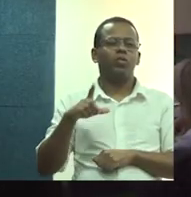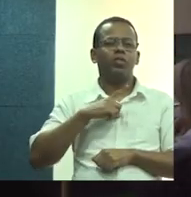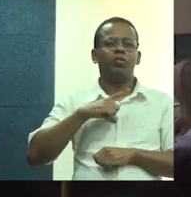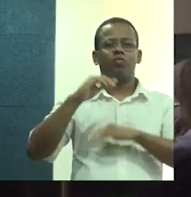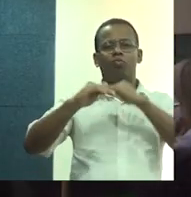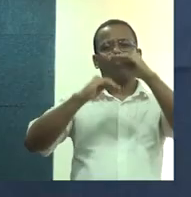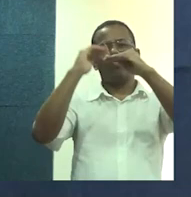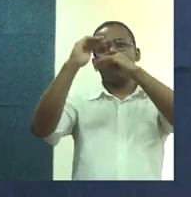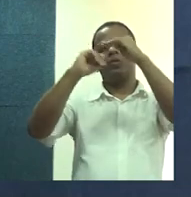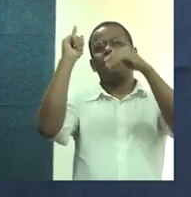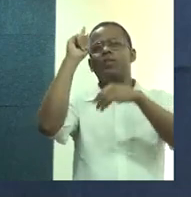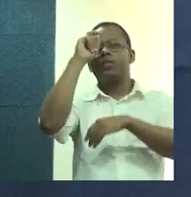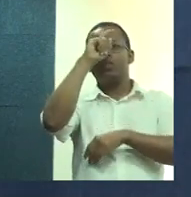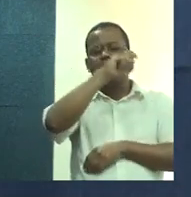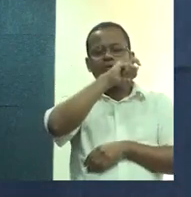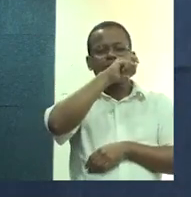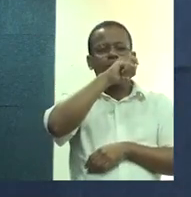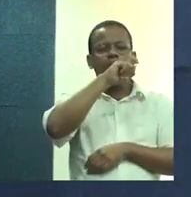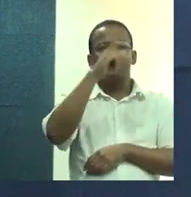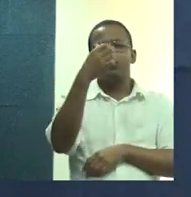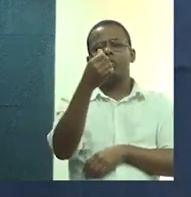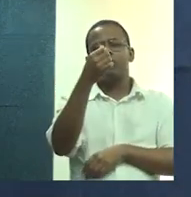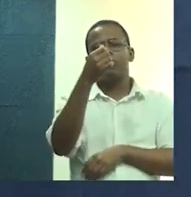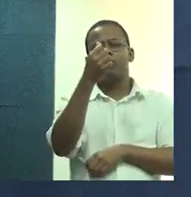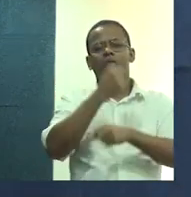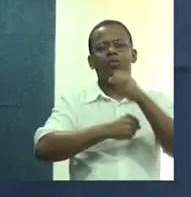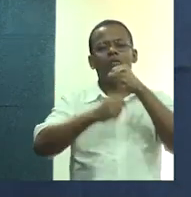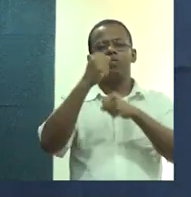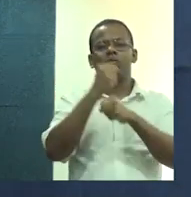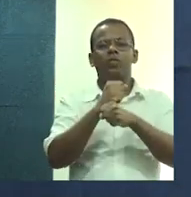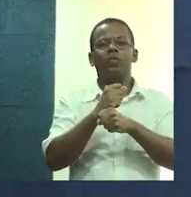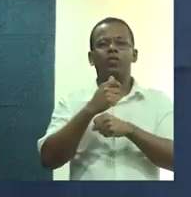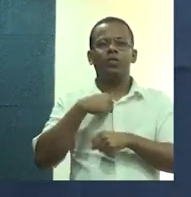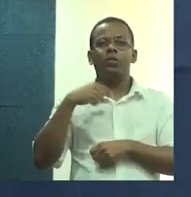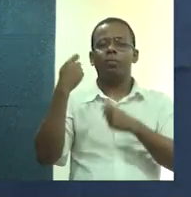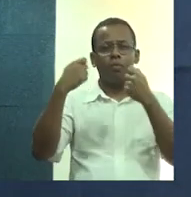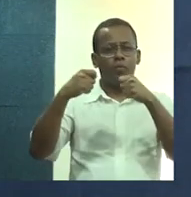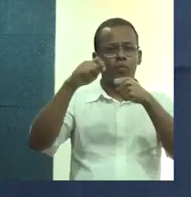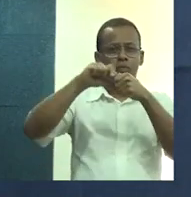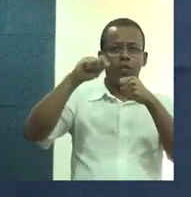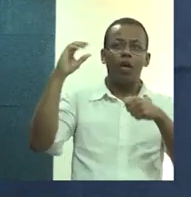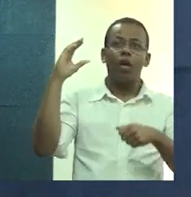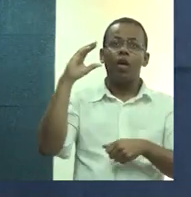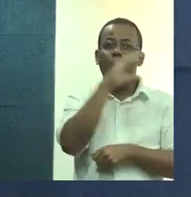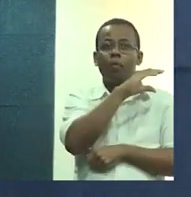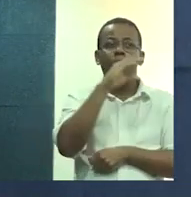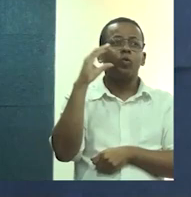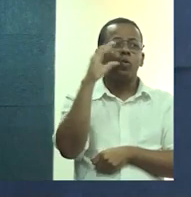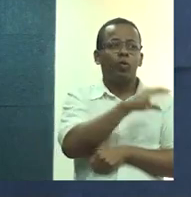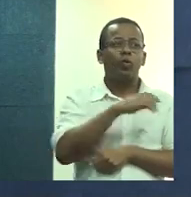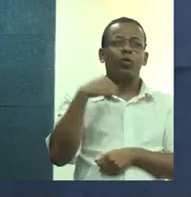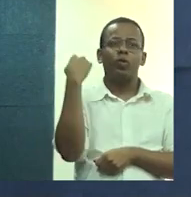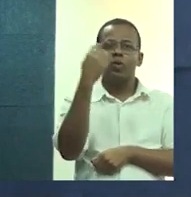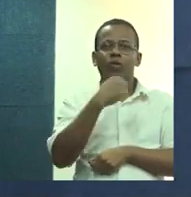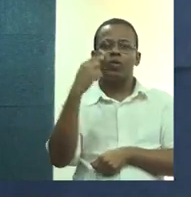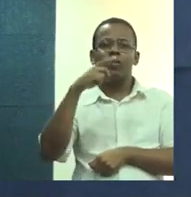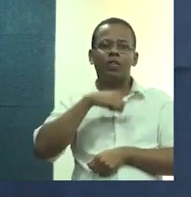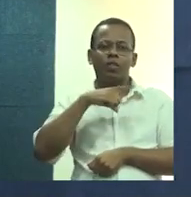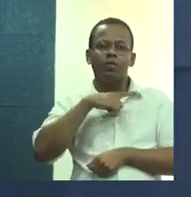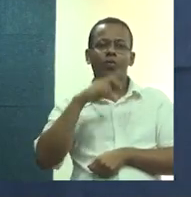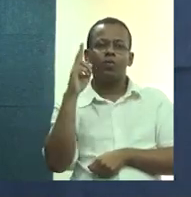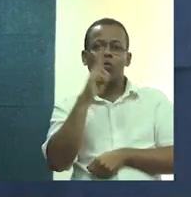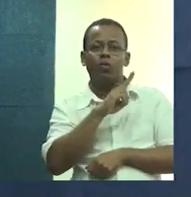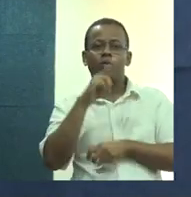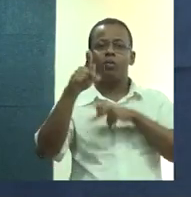passou por um processo tão difícil nos últimos nos últimos seis anos né e a gente precisa fazer isso de maneira muito rápida a gente tem essa urgência